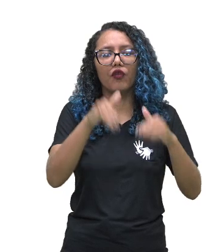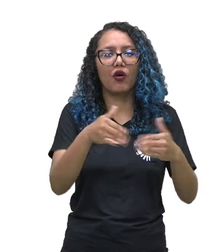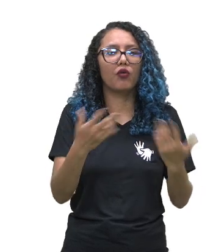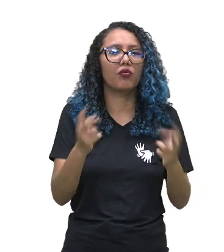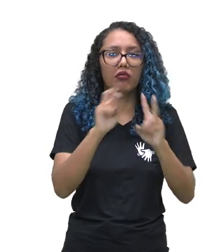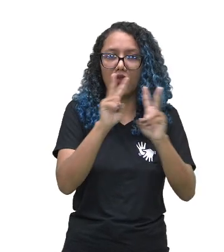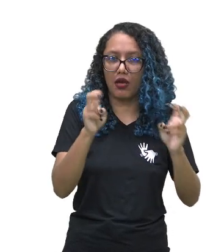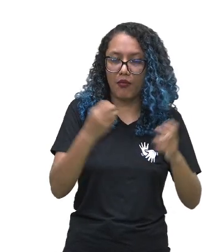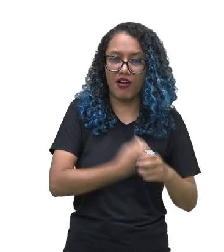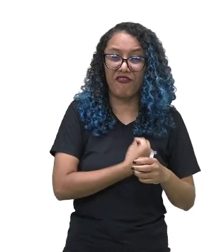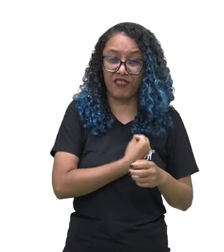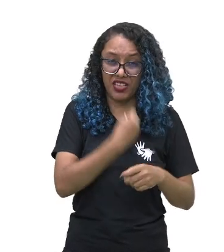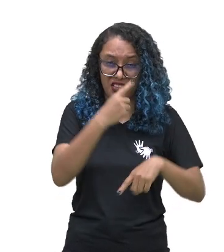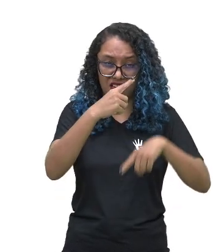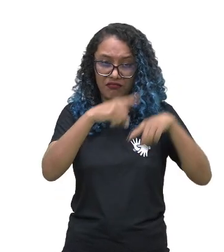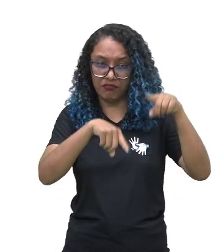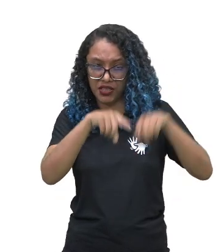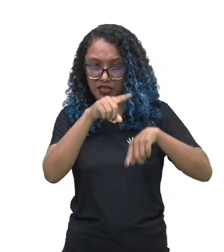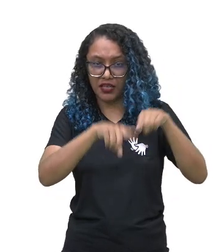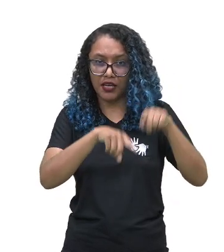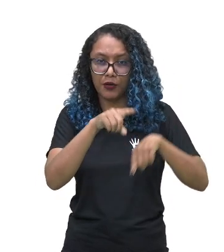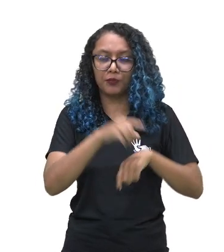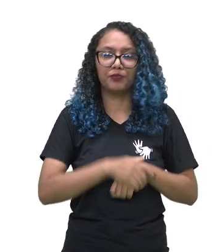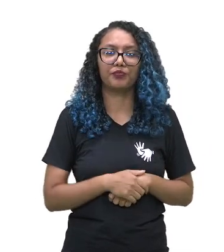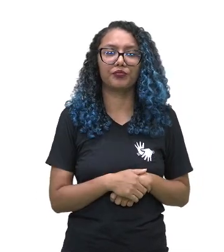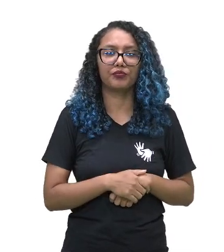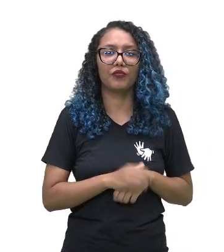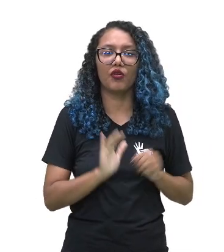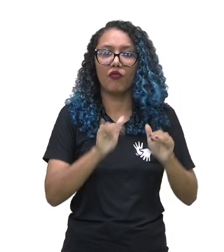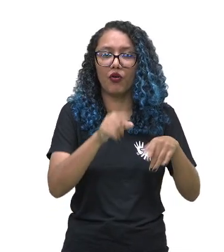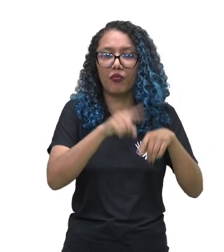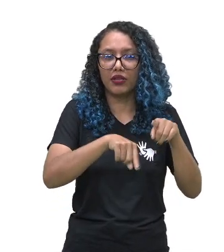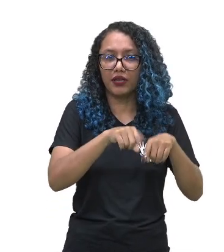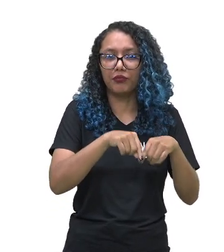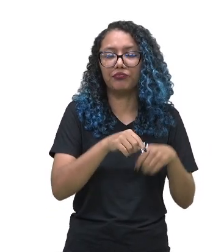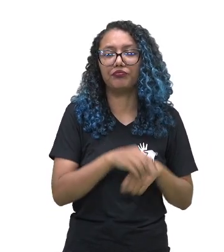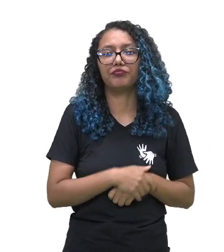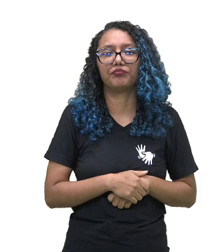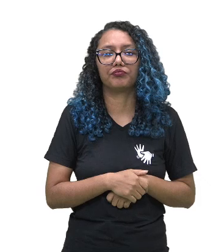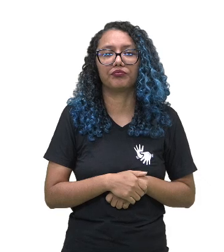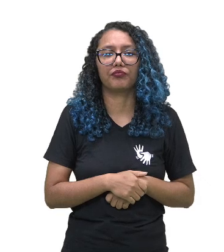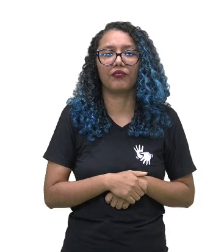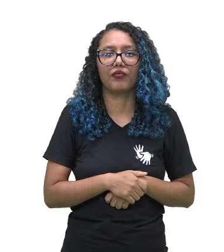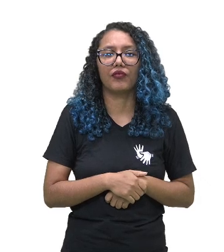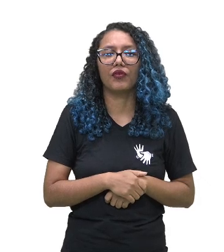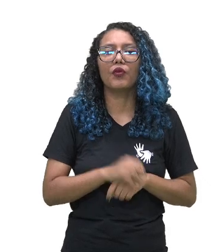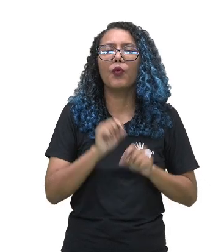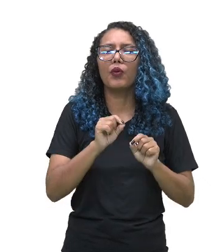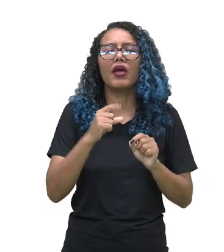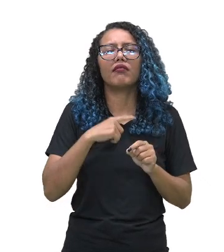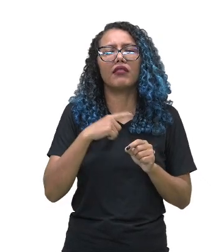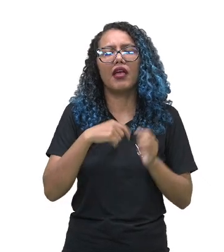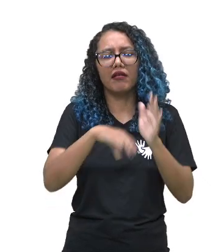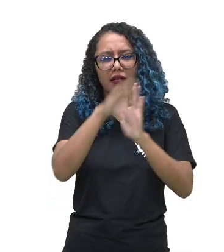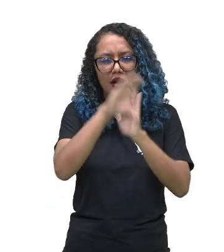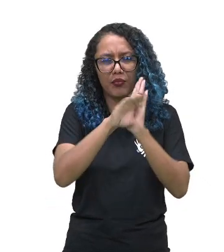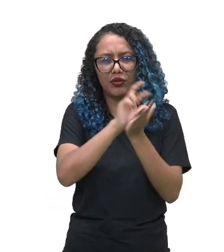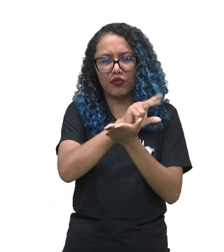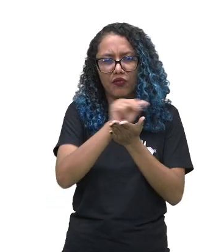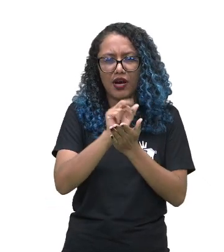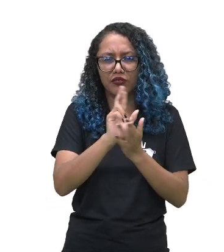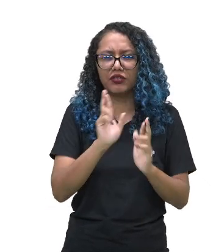só, a segunda parte da obra, denominada Vida Material, contém capítulos referentes aos